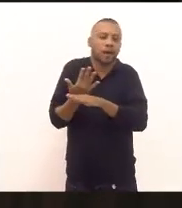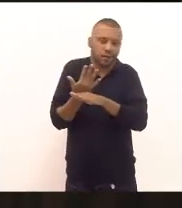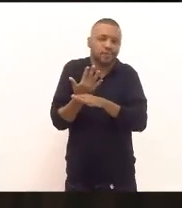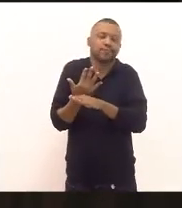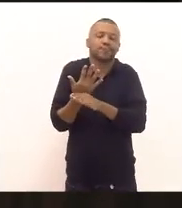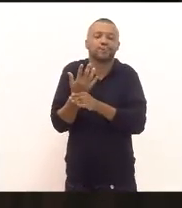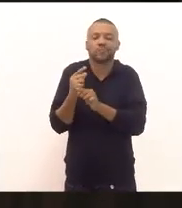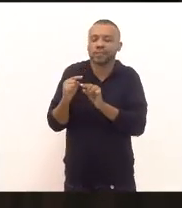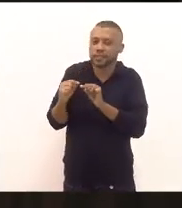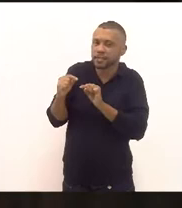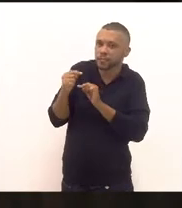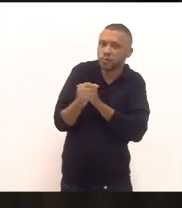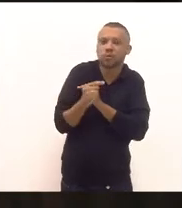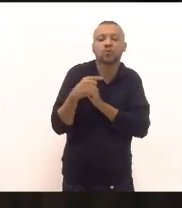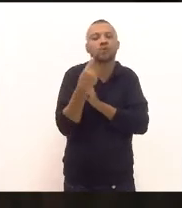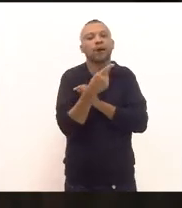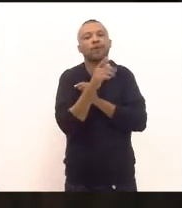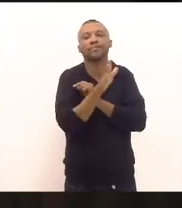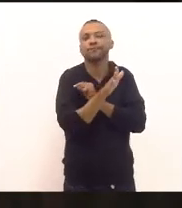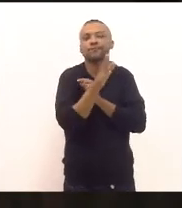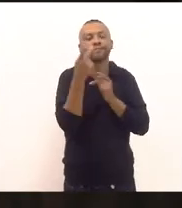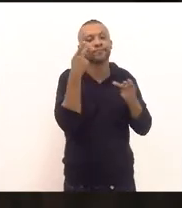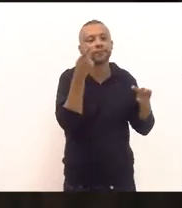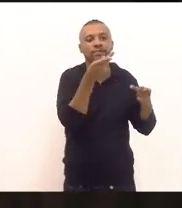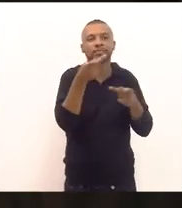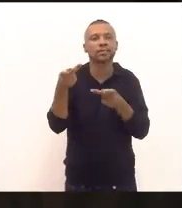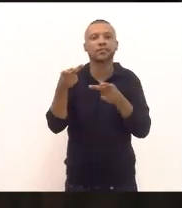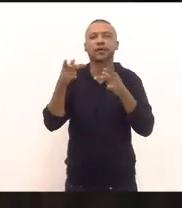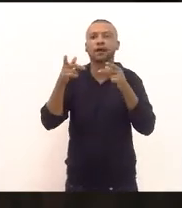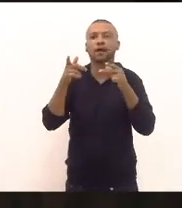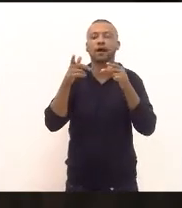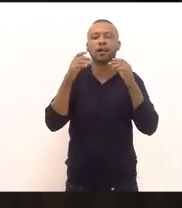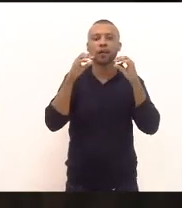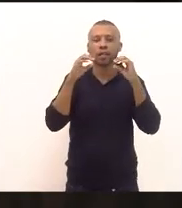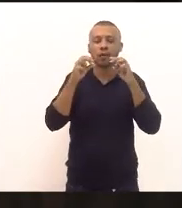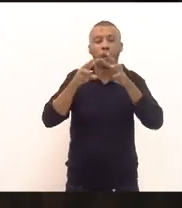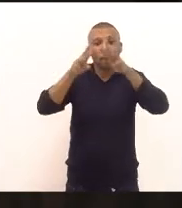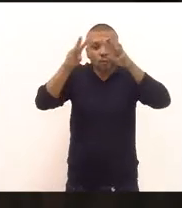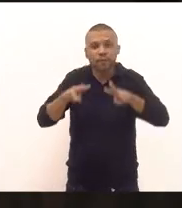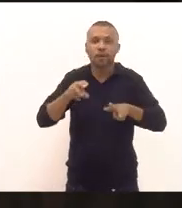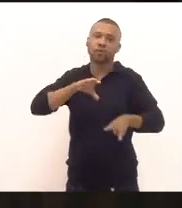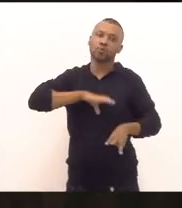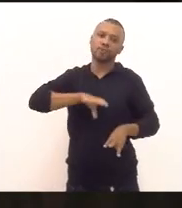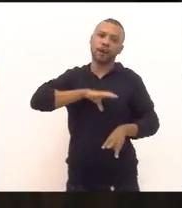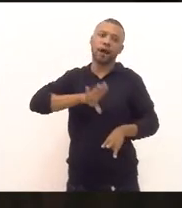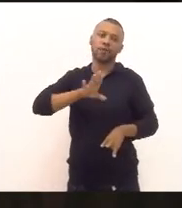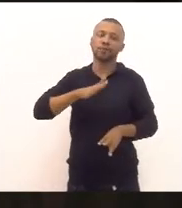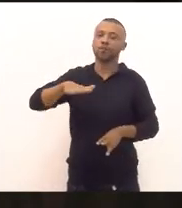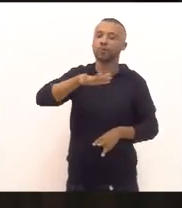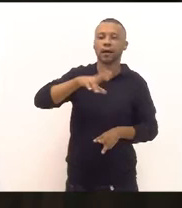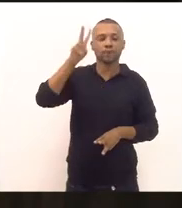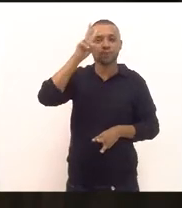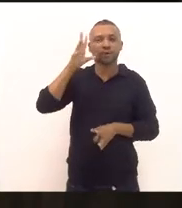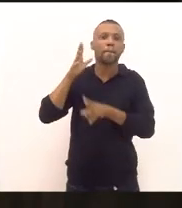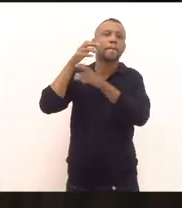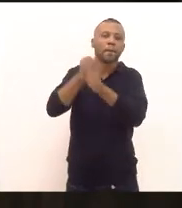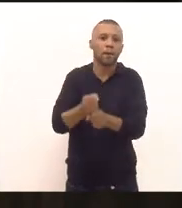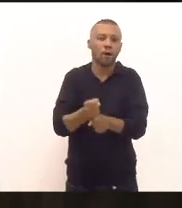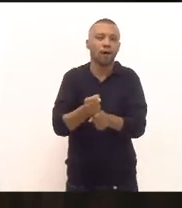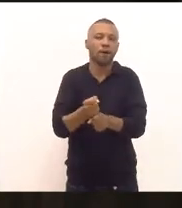depois fizemos essa essa caminhada até um museu é bem fino espaço de memória